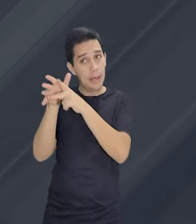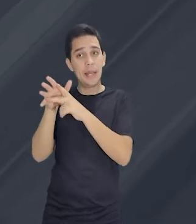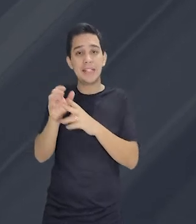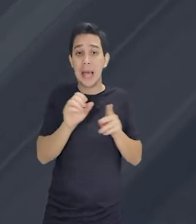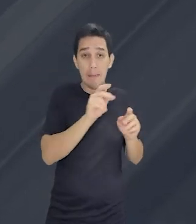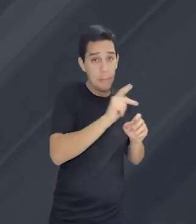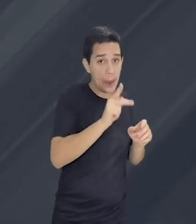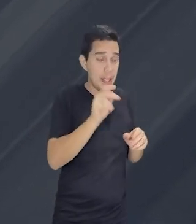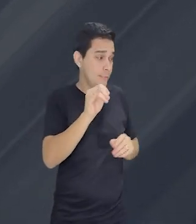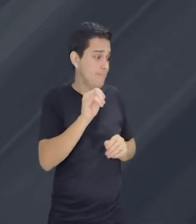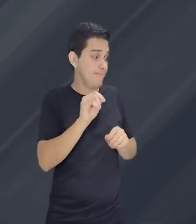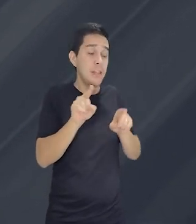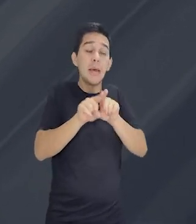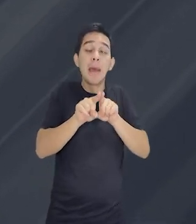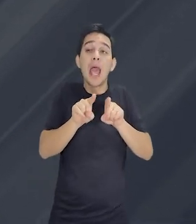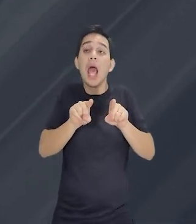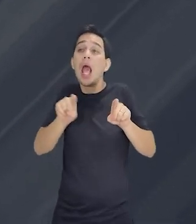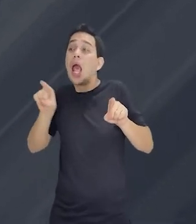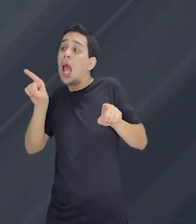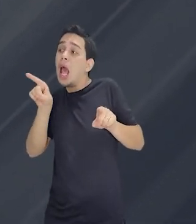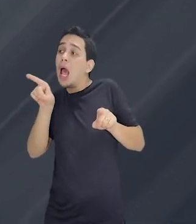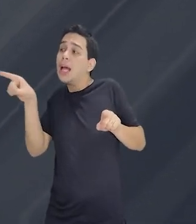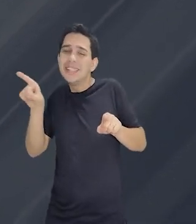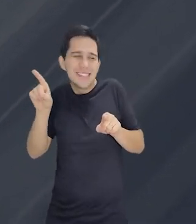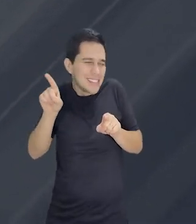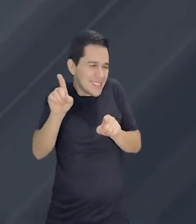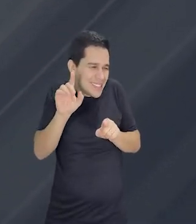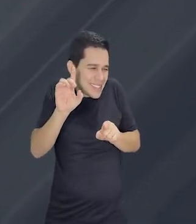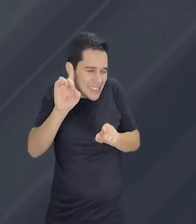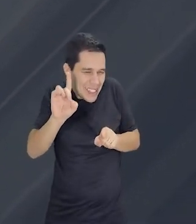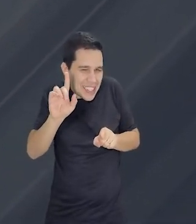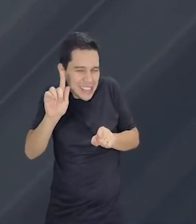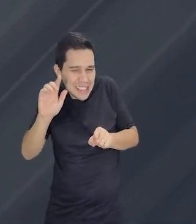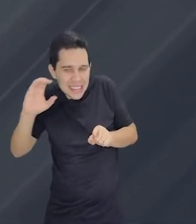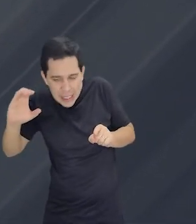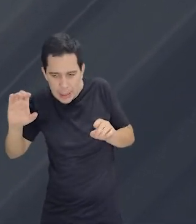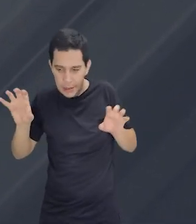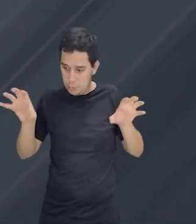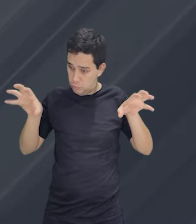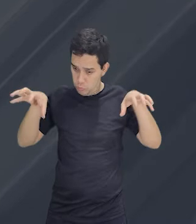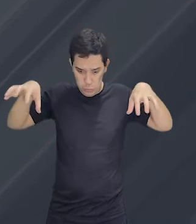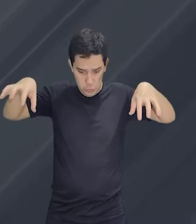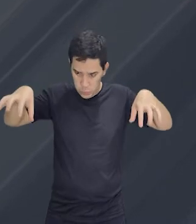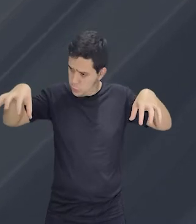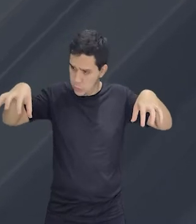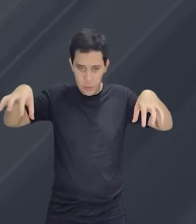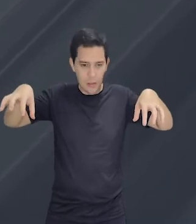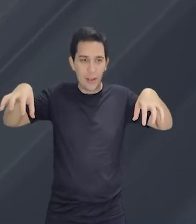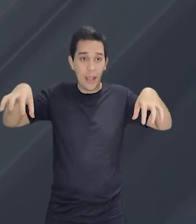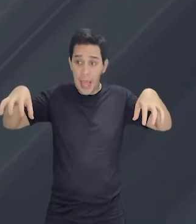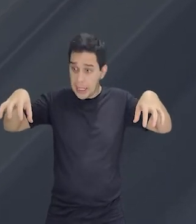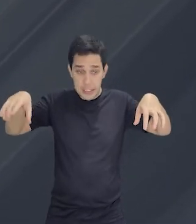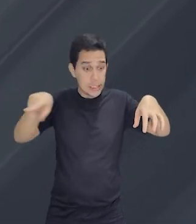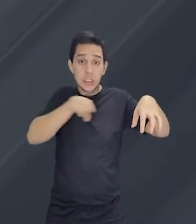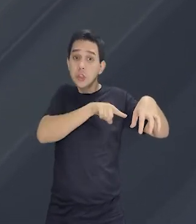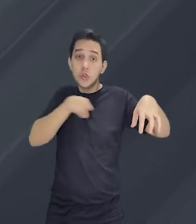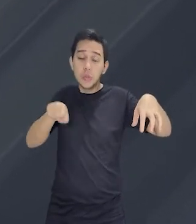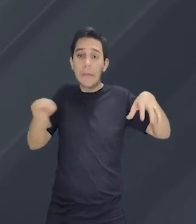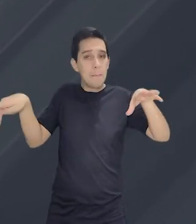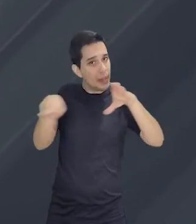DGC. A Diretoria de Gestão Estratégica, por sua vez, ela é composta pela Gerência de Planejamento e